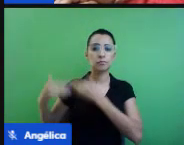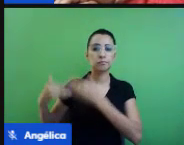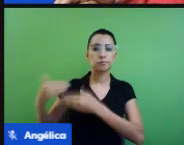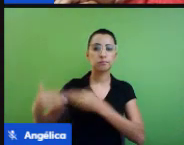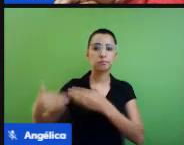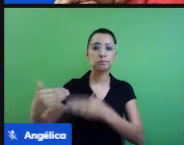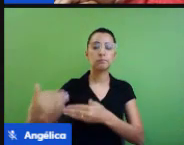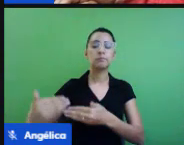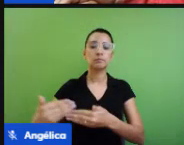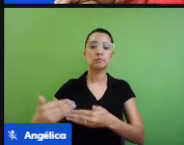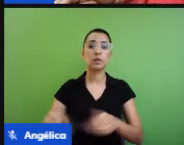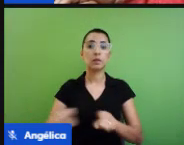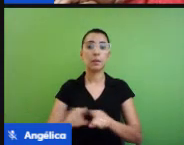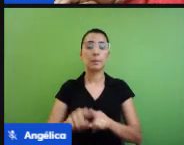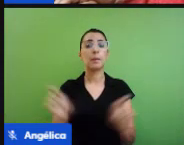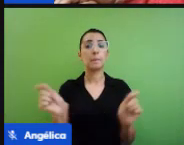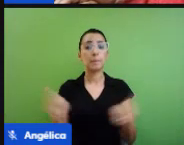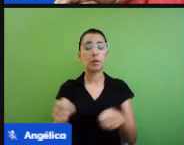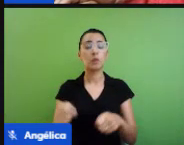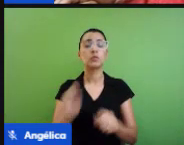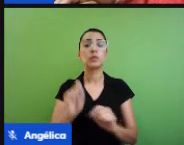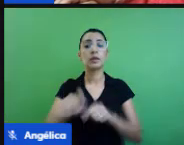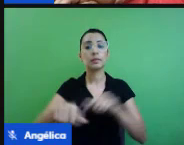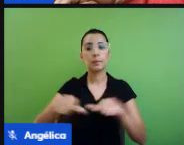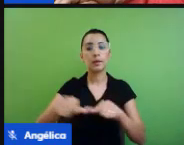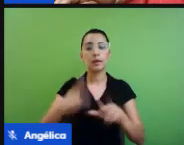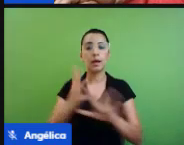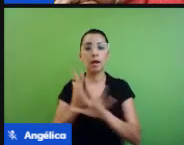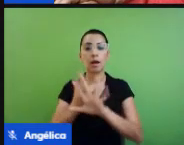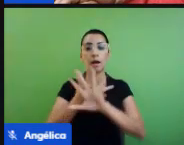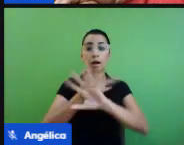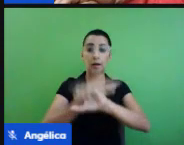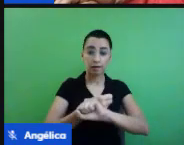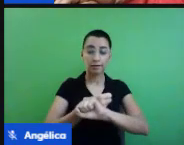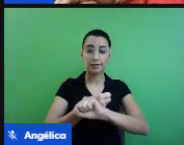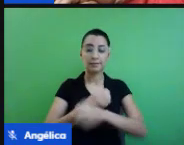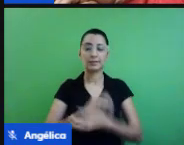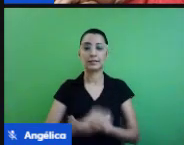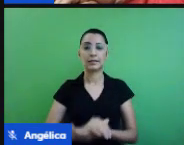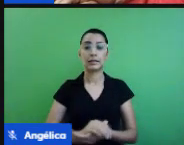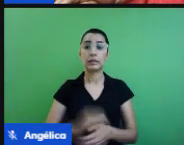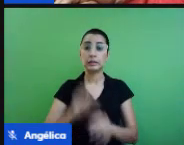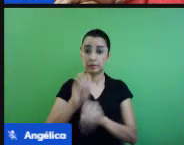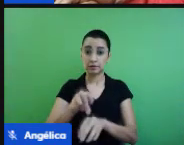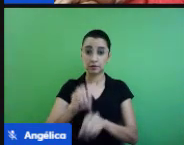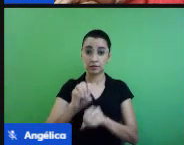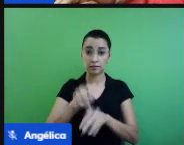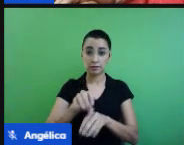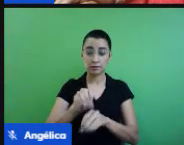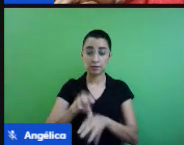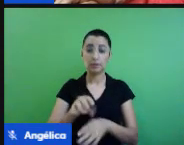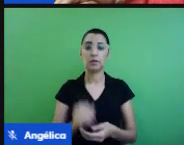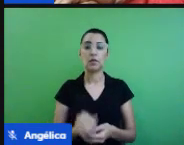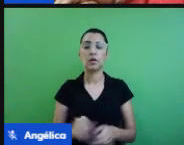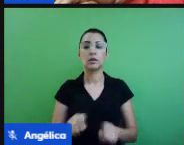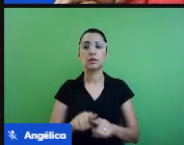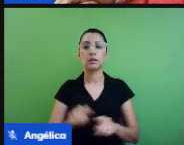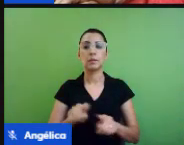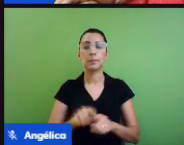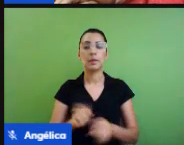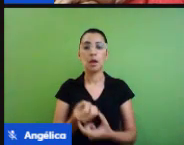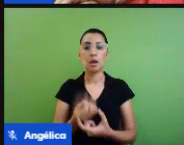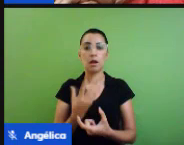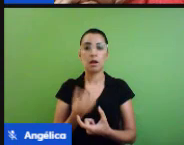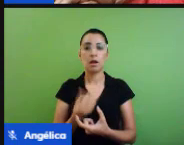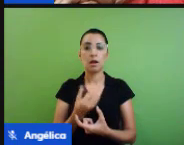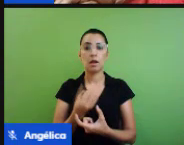trabalhar a interdisciplinariedade. Nada que nós trabalhamos dentro da educação, e principalmente da alfabetização, ela está isolado